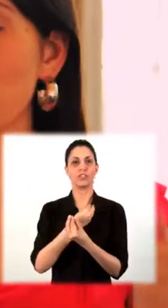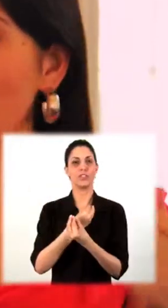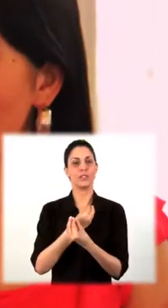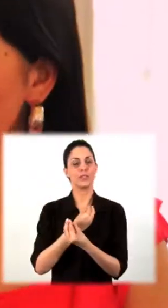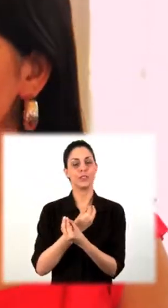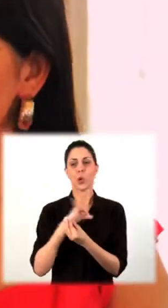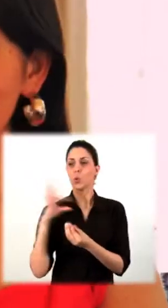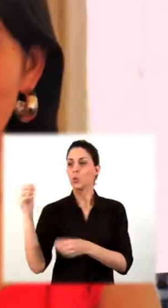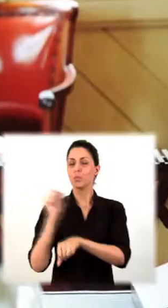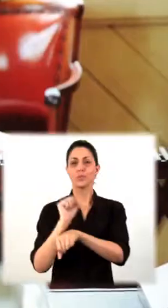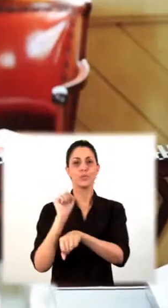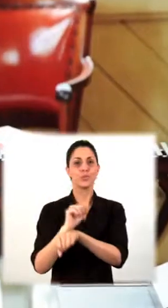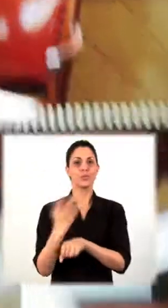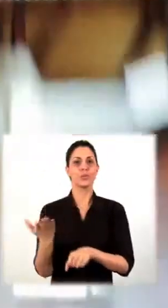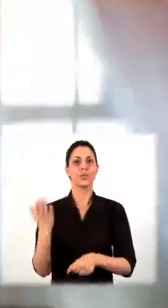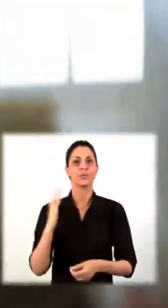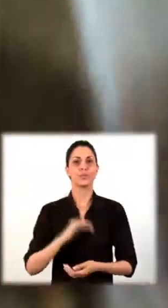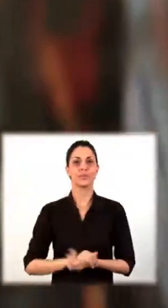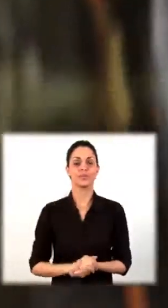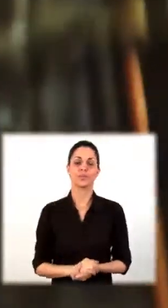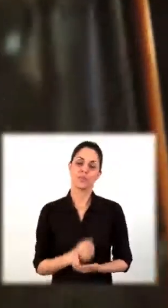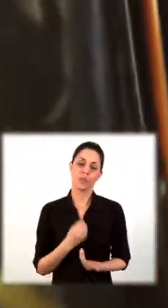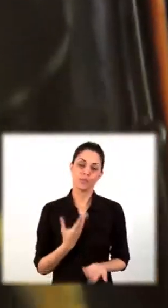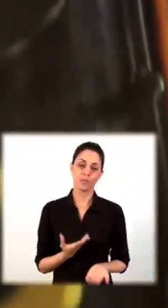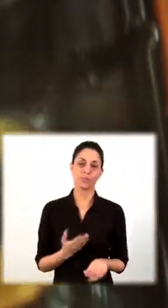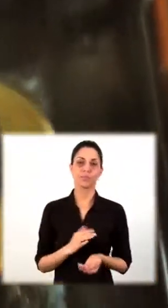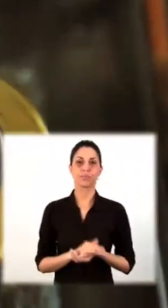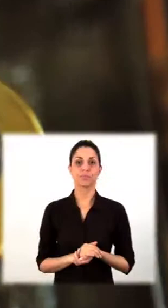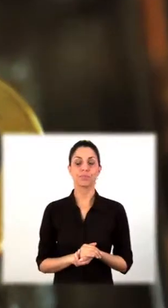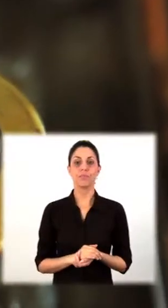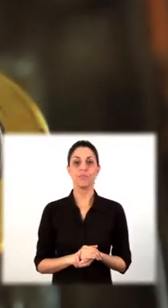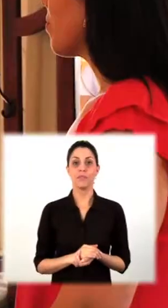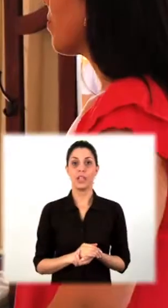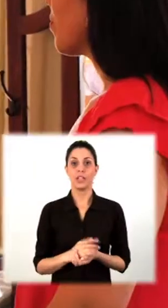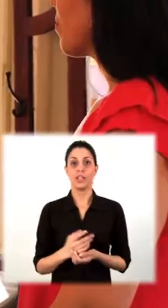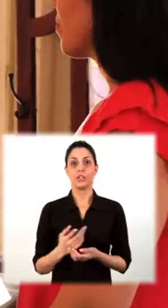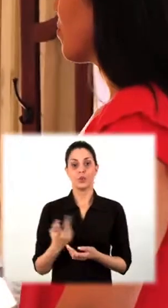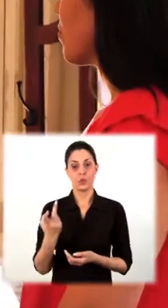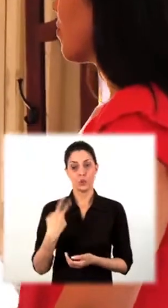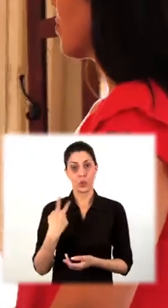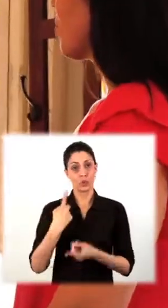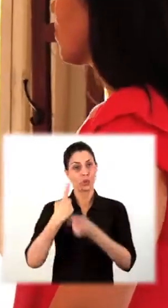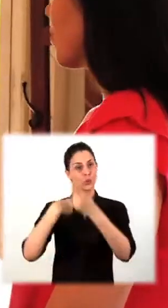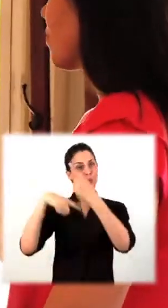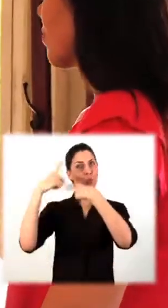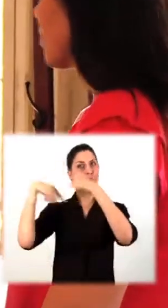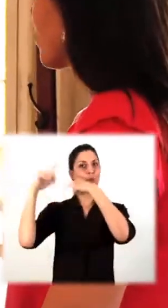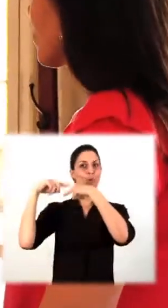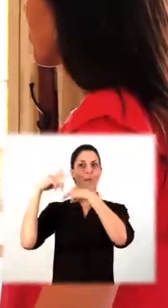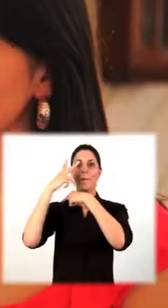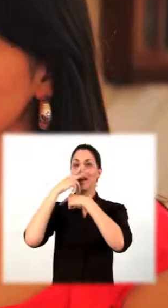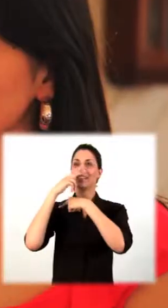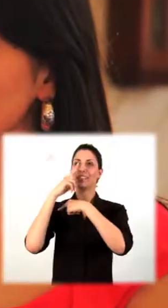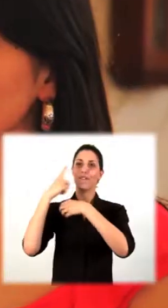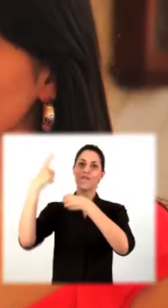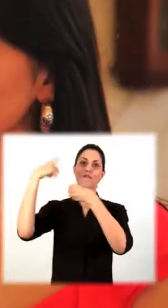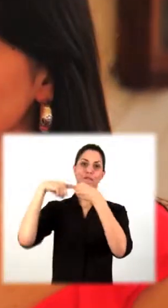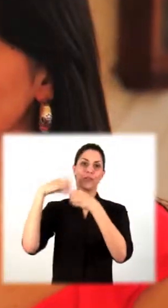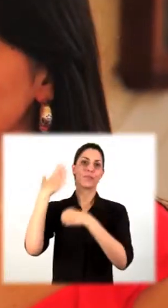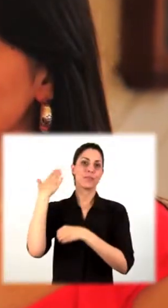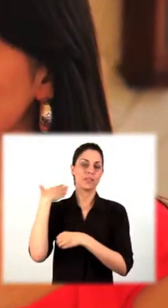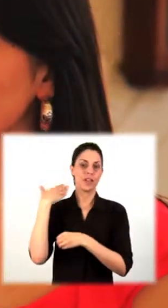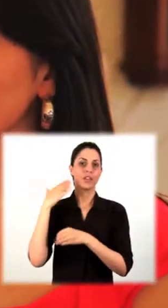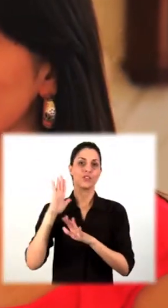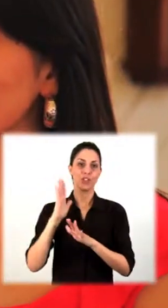muito esperado. Bom, Karen, então nós fomos lá ao passado, coletamos essas informações com o maquinista.